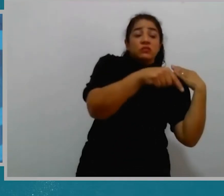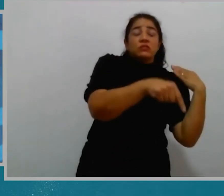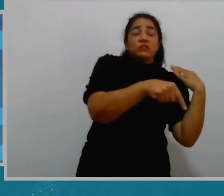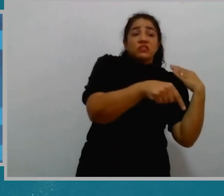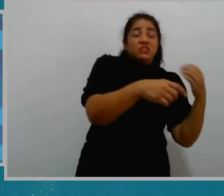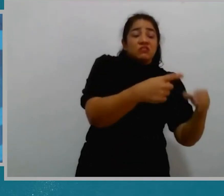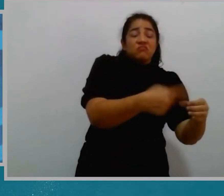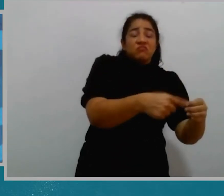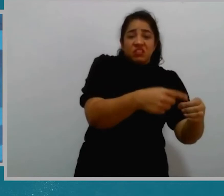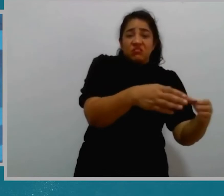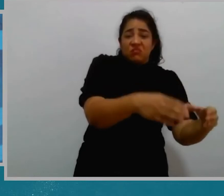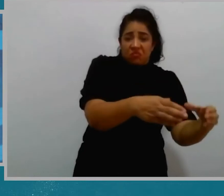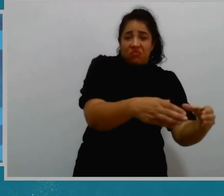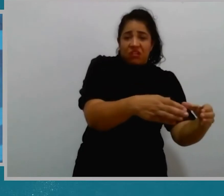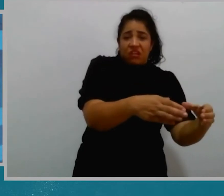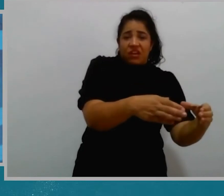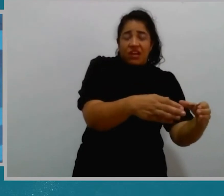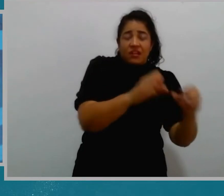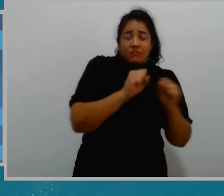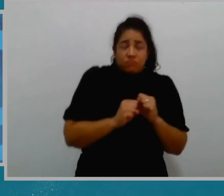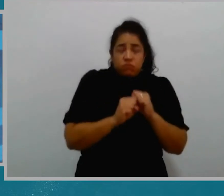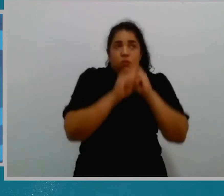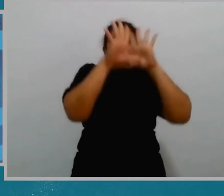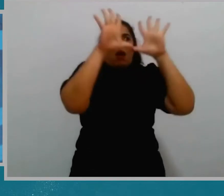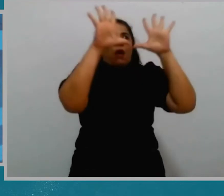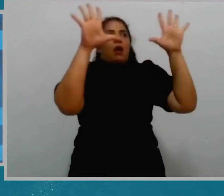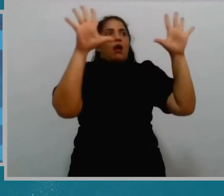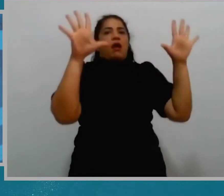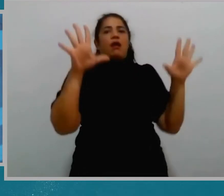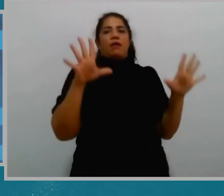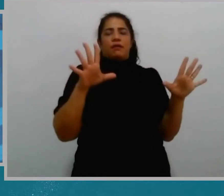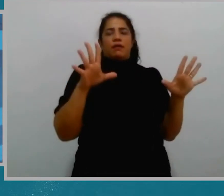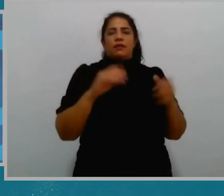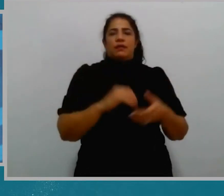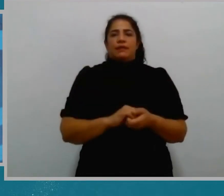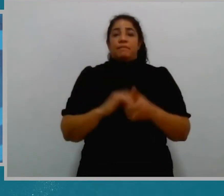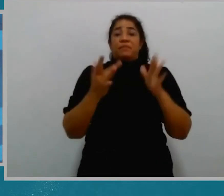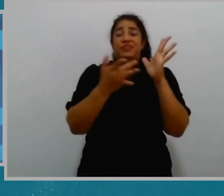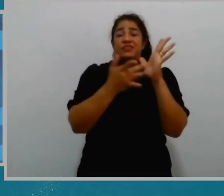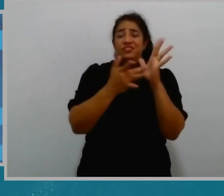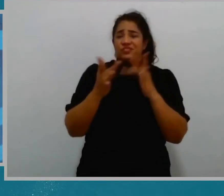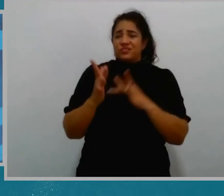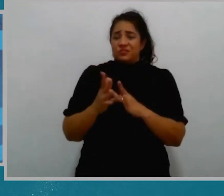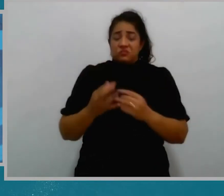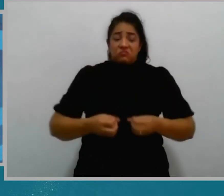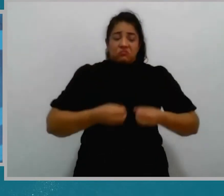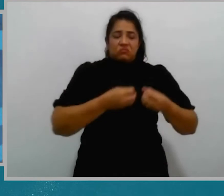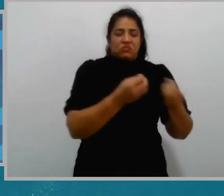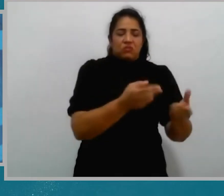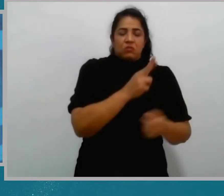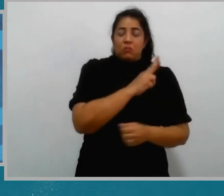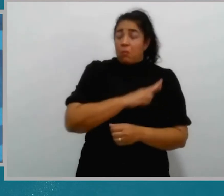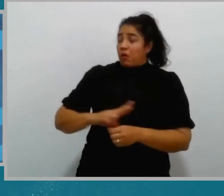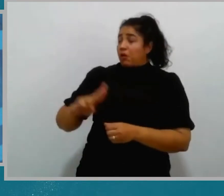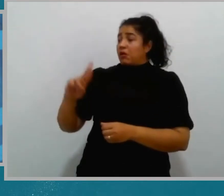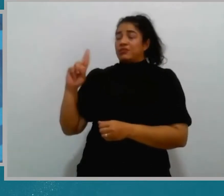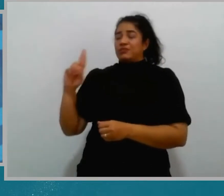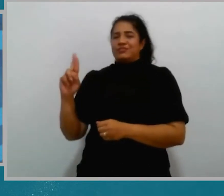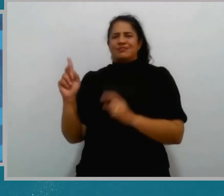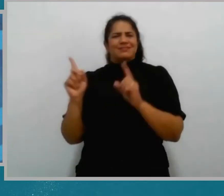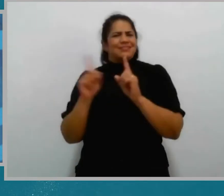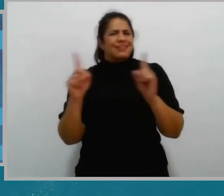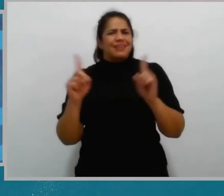resplandeceu-lhes a luz. Jesus não trouxe uma religião, Jesus trouxe a